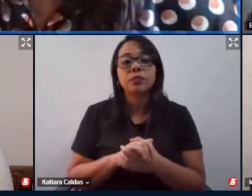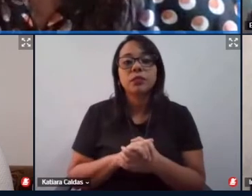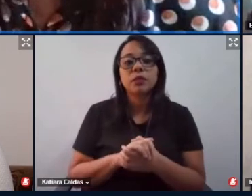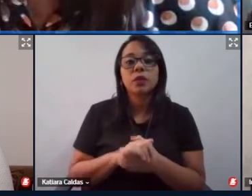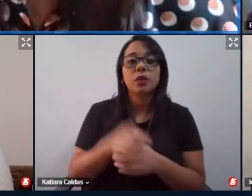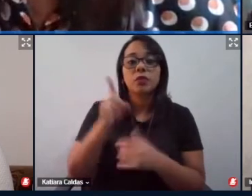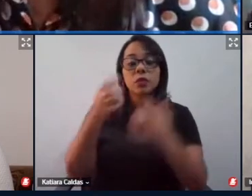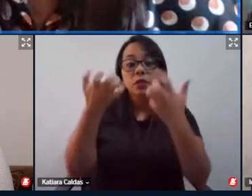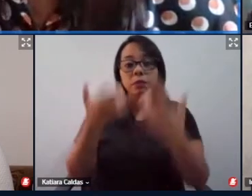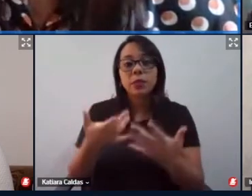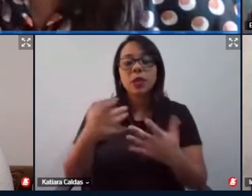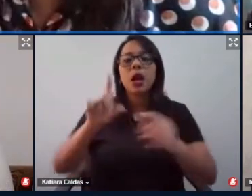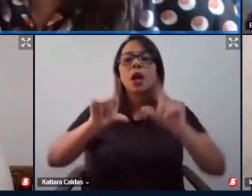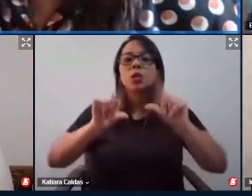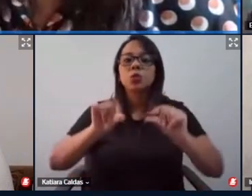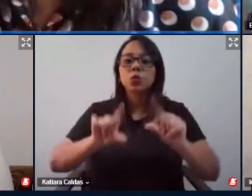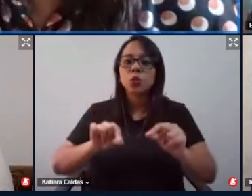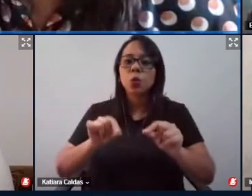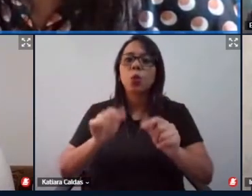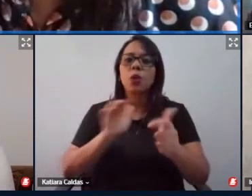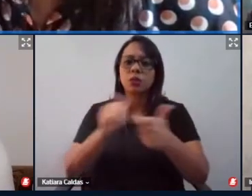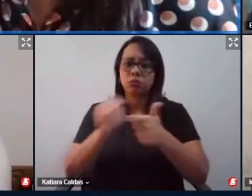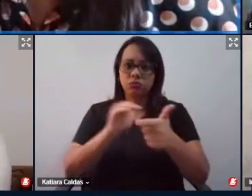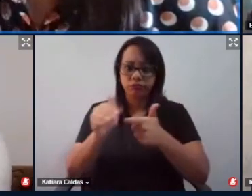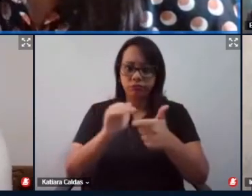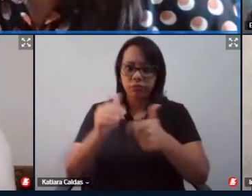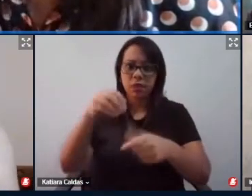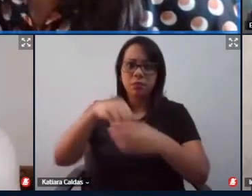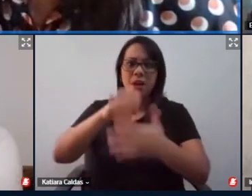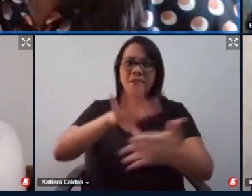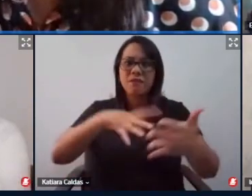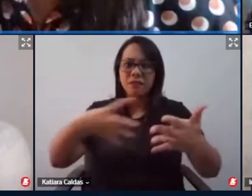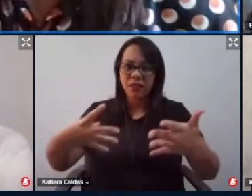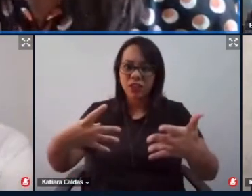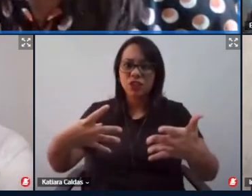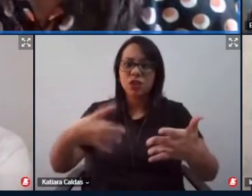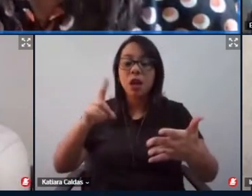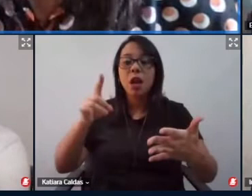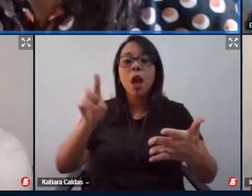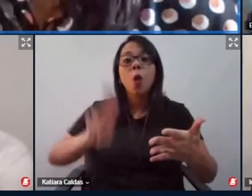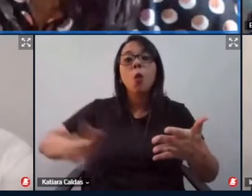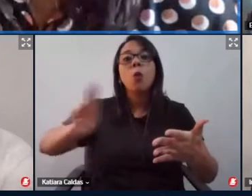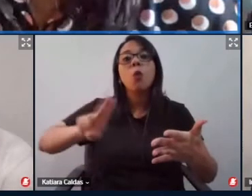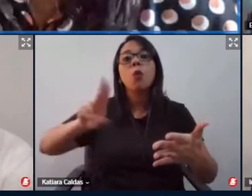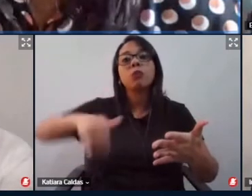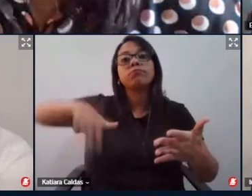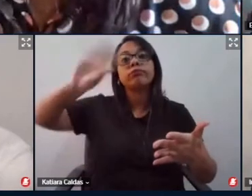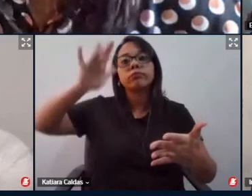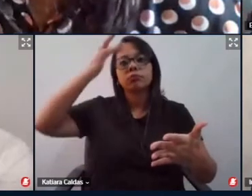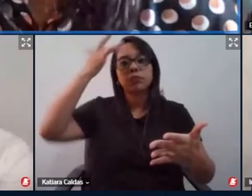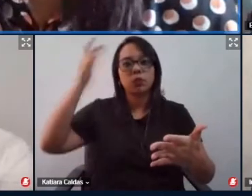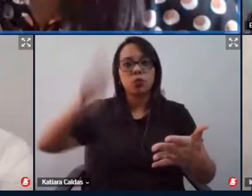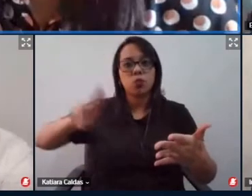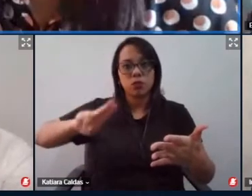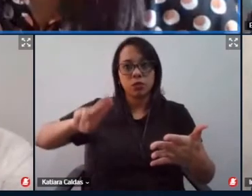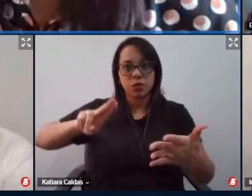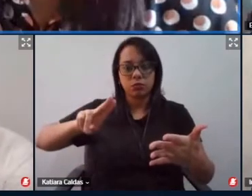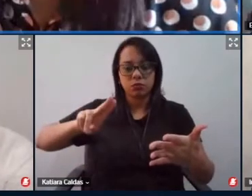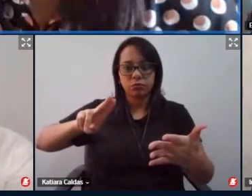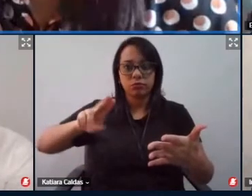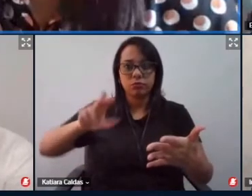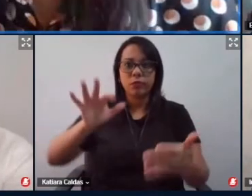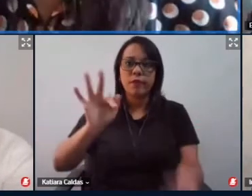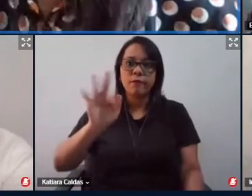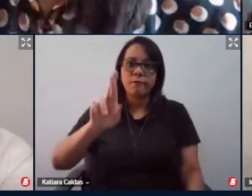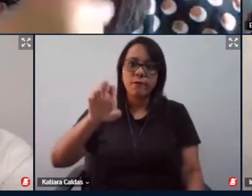a escolha dos termos para compor as fichas foi baseado na frequência de uso. Frequência de